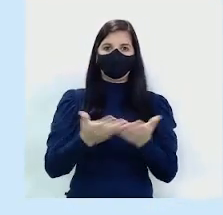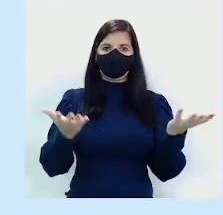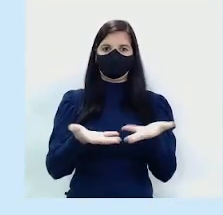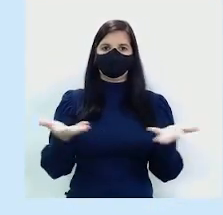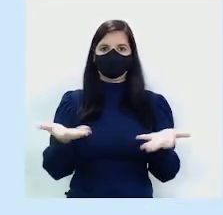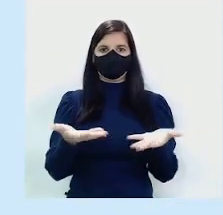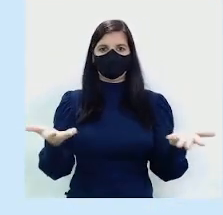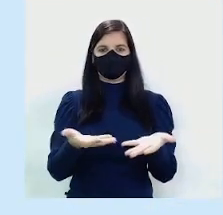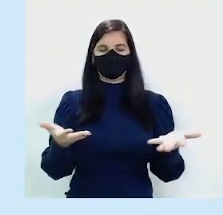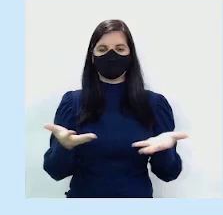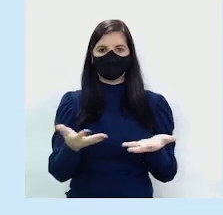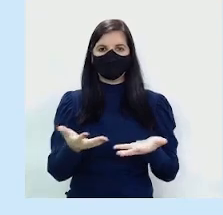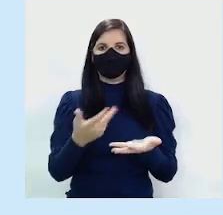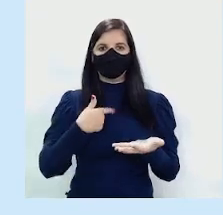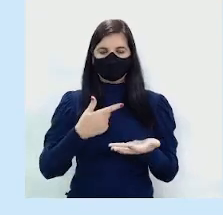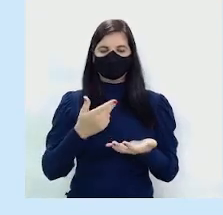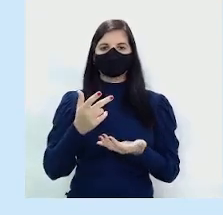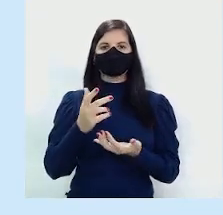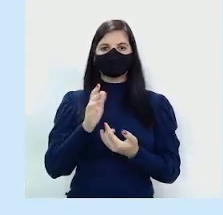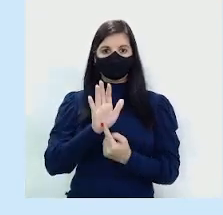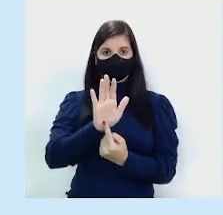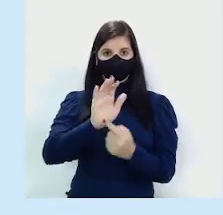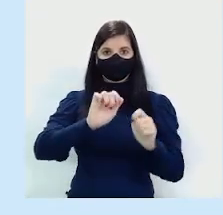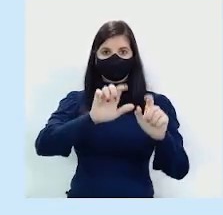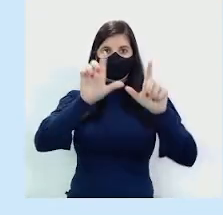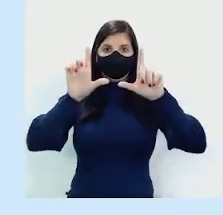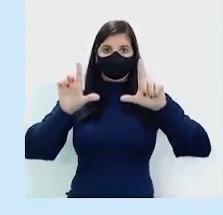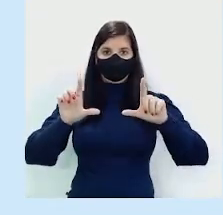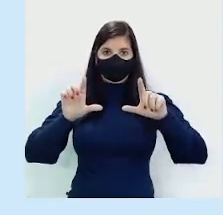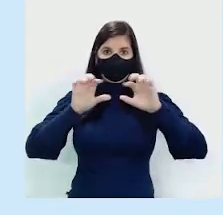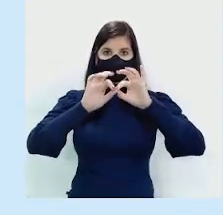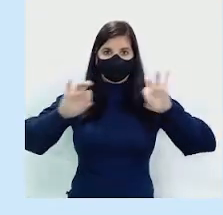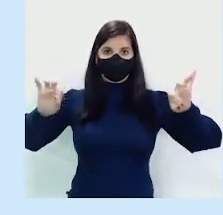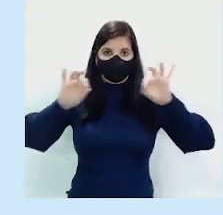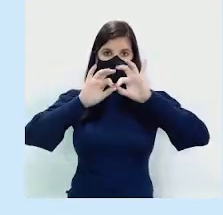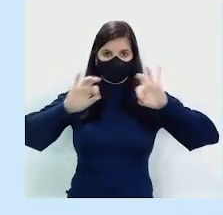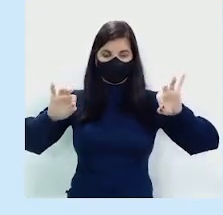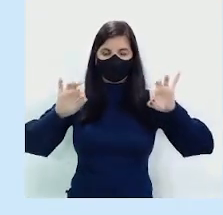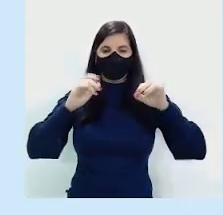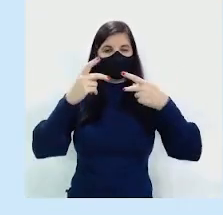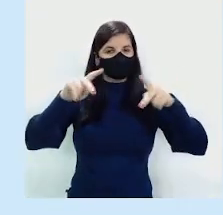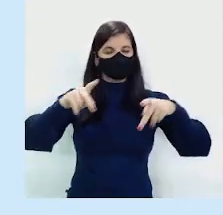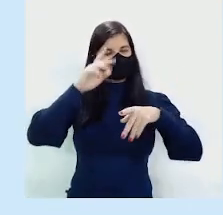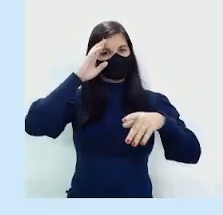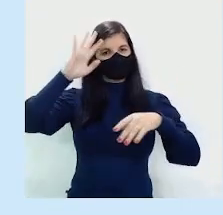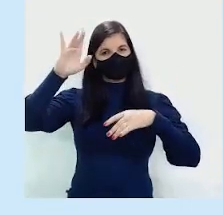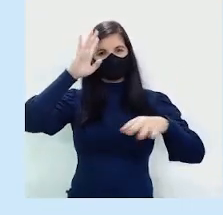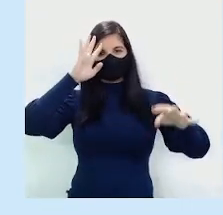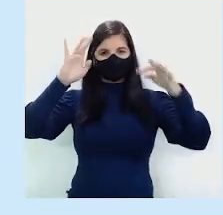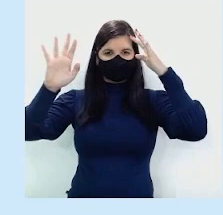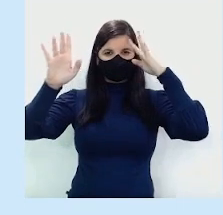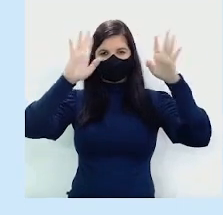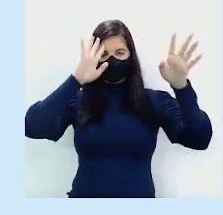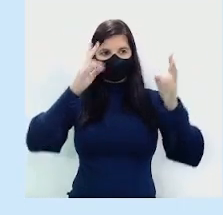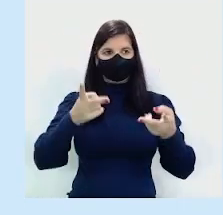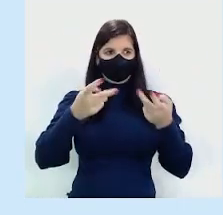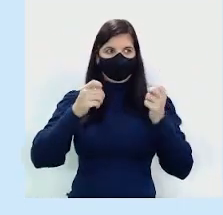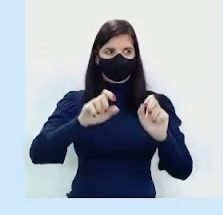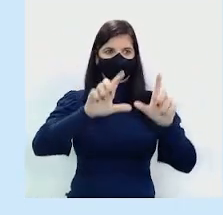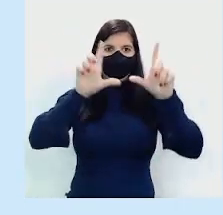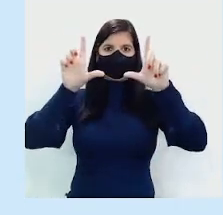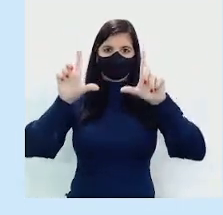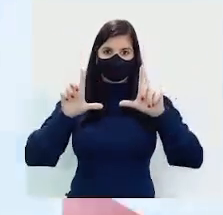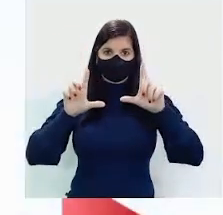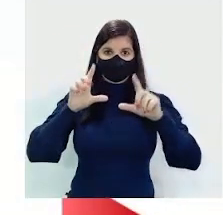de hoje, eu trouxe aqui uma mensagem para a gente refletir um pouco. Vamos ver na tela a mensagem